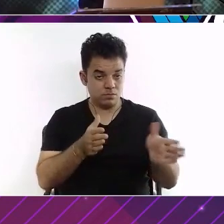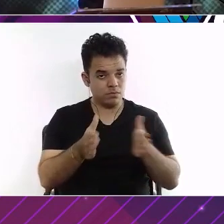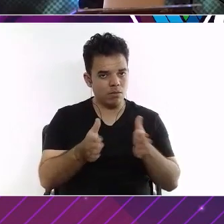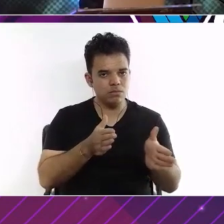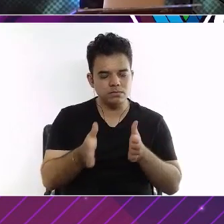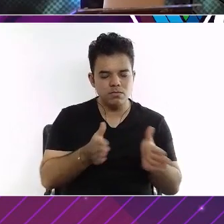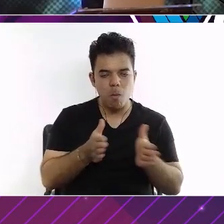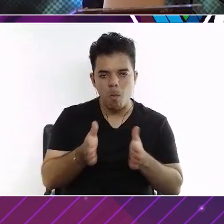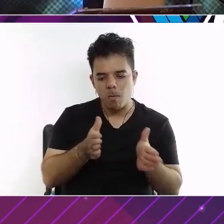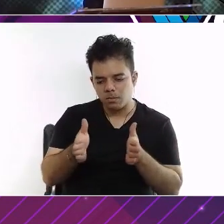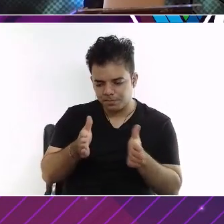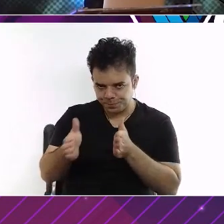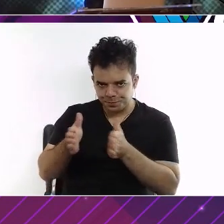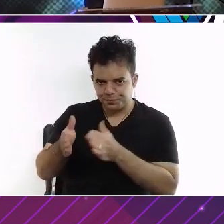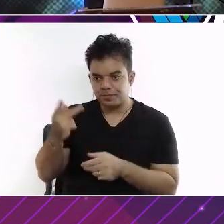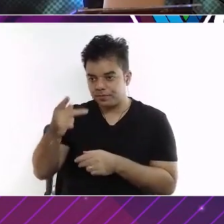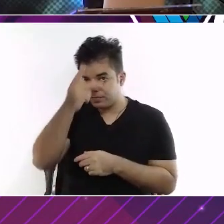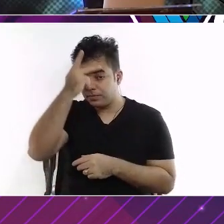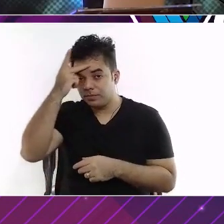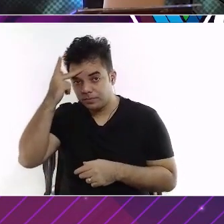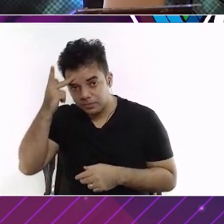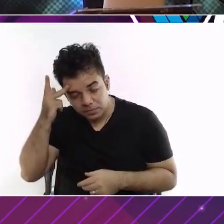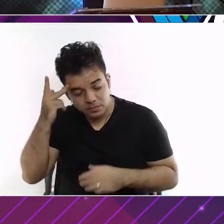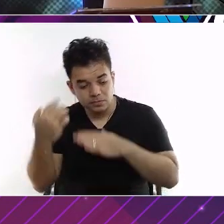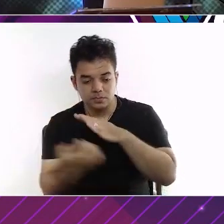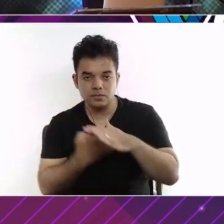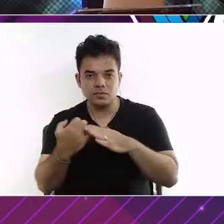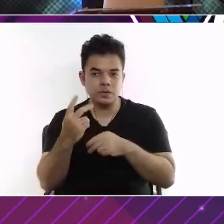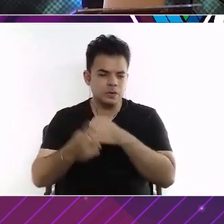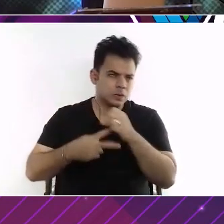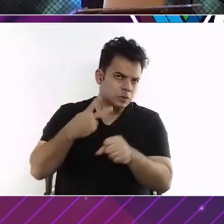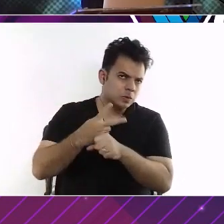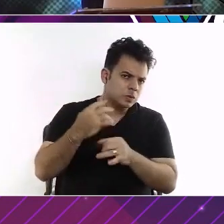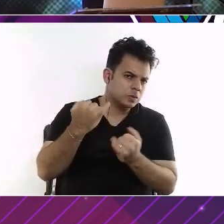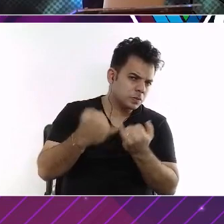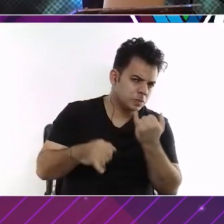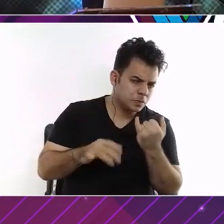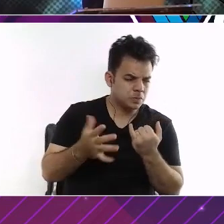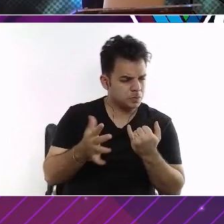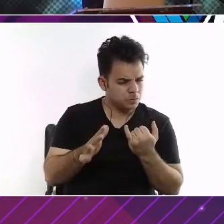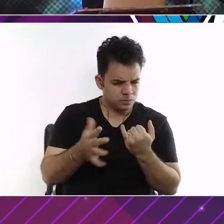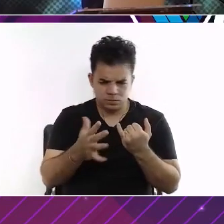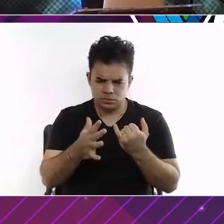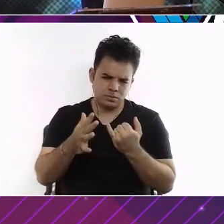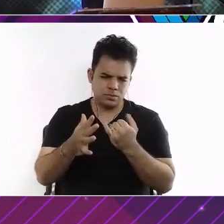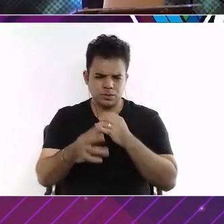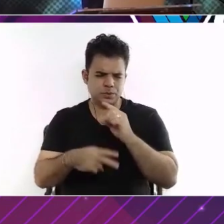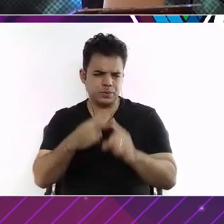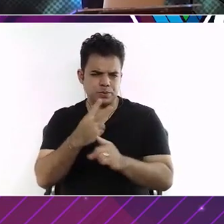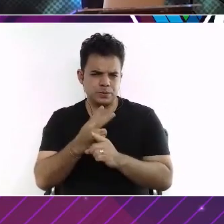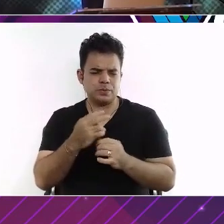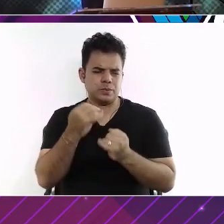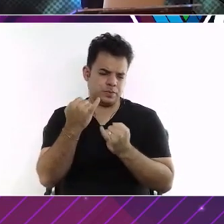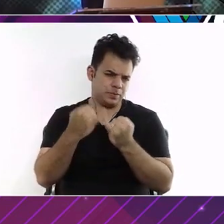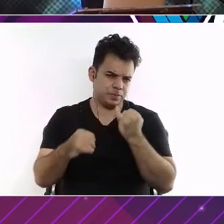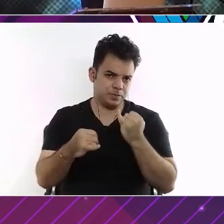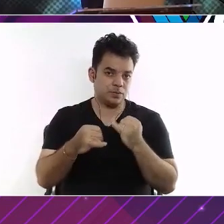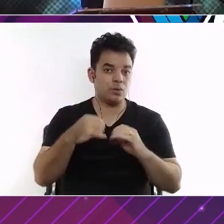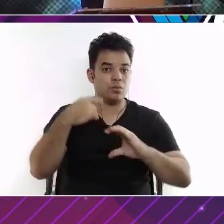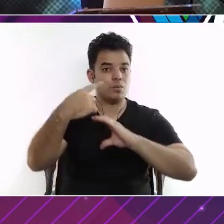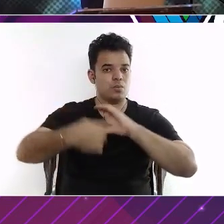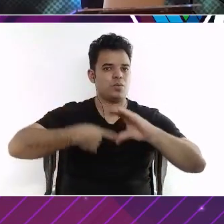em projetos, nas organizações, reduzido a 2 anos e meio, esse é o tempo global de turnover global, 2